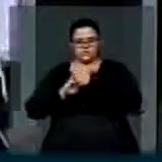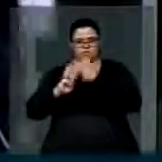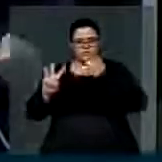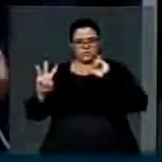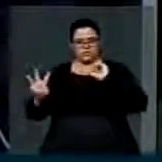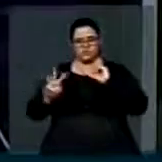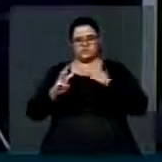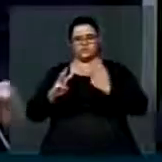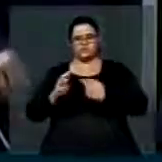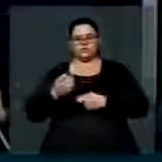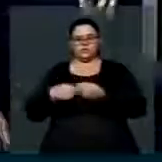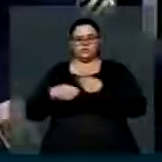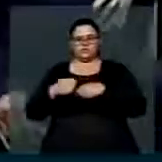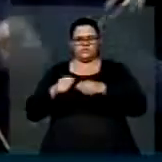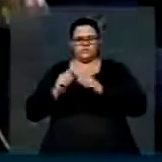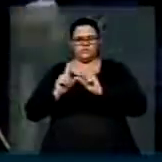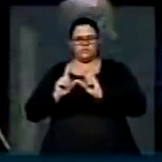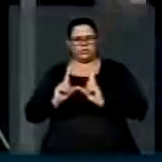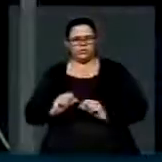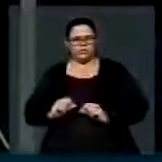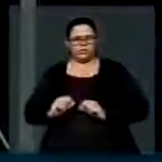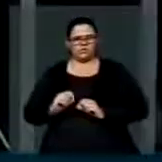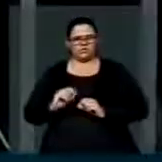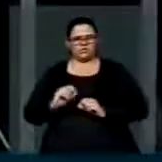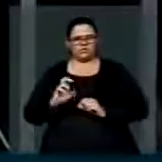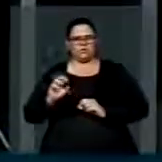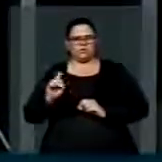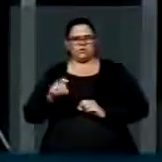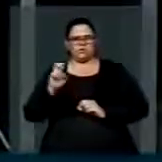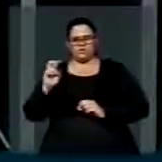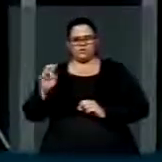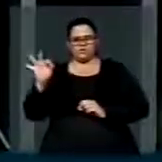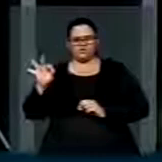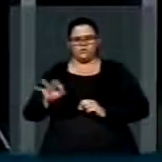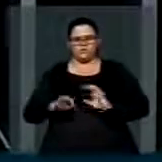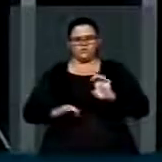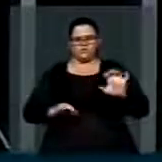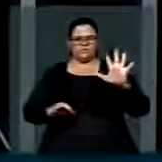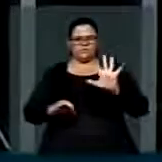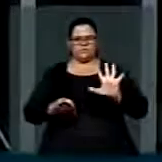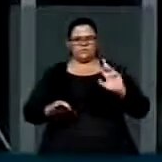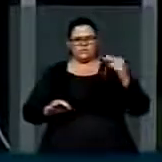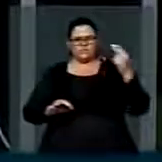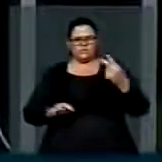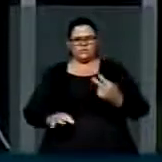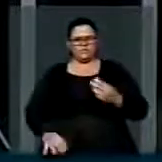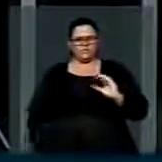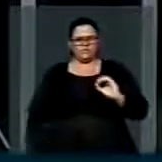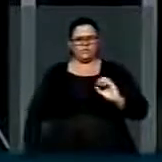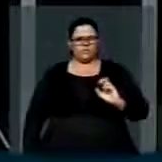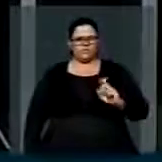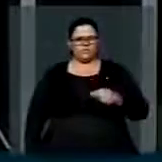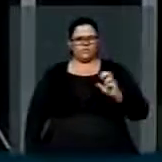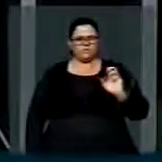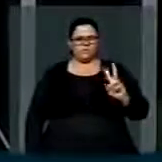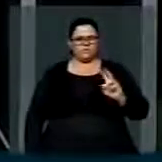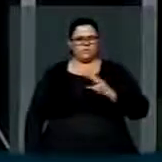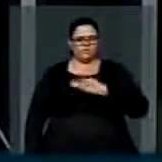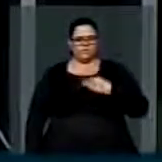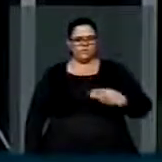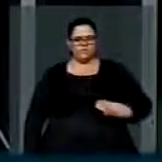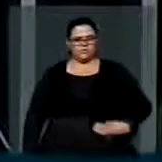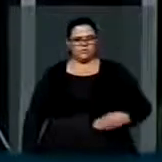economia cresceu ou encolheu 0,5%, a economia da União Europeia cresceu 0,2%, a da China